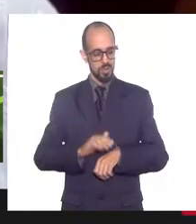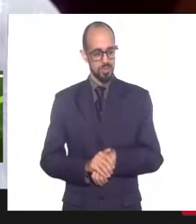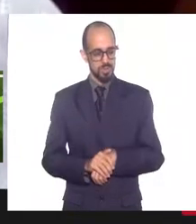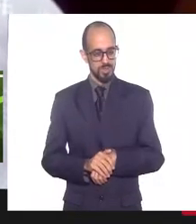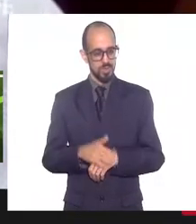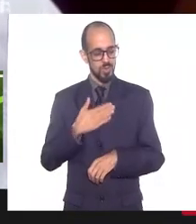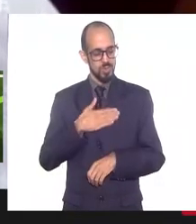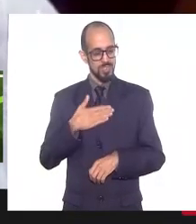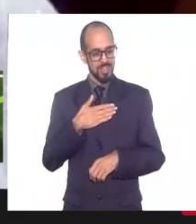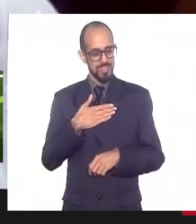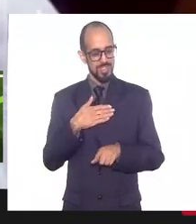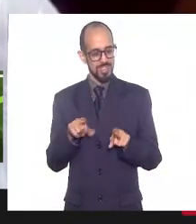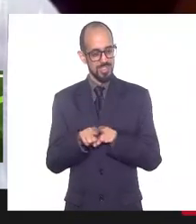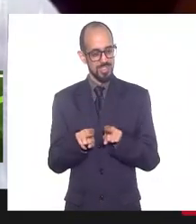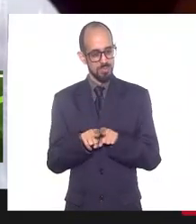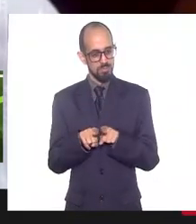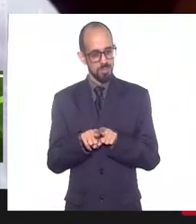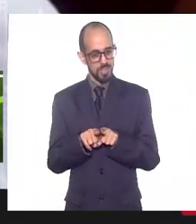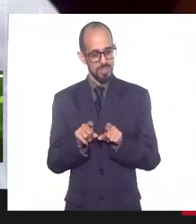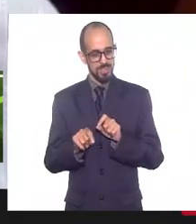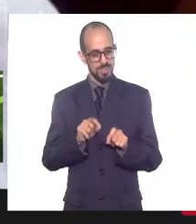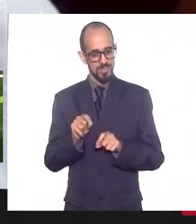eu gostaria de